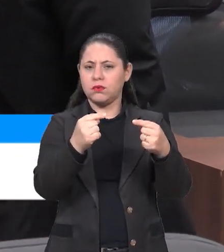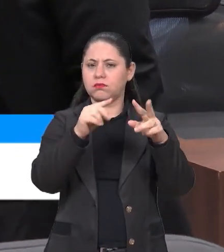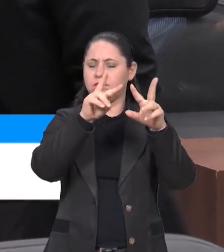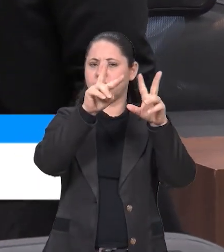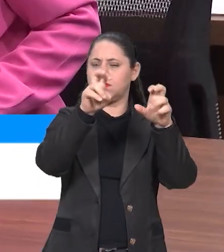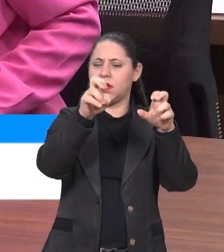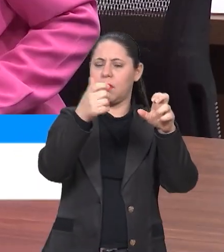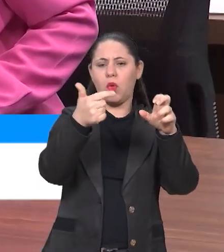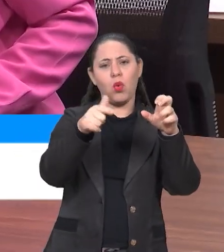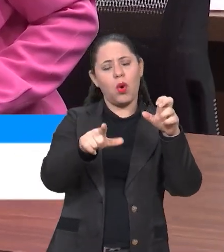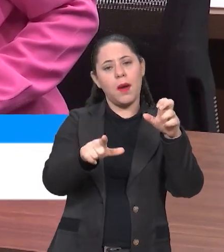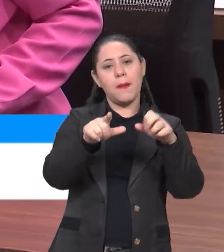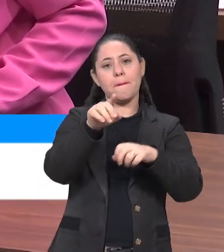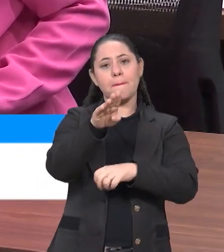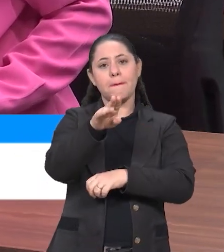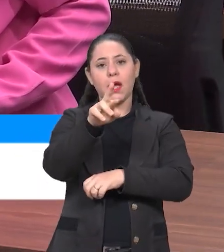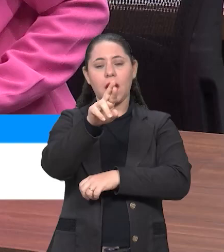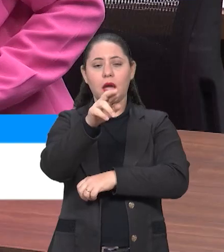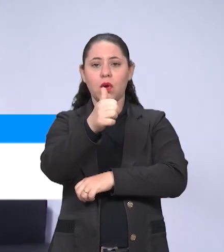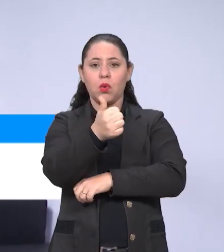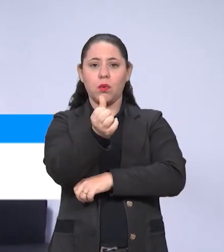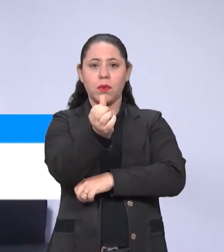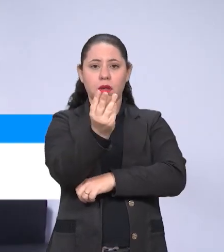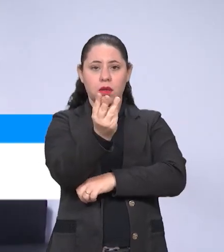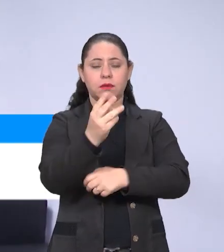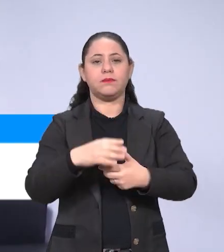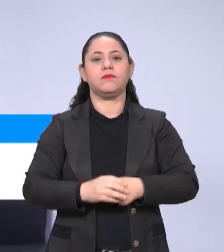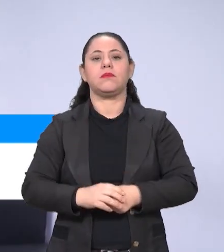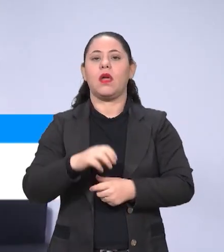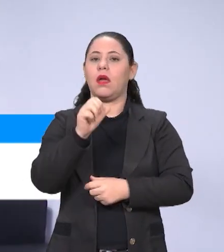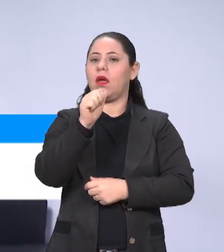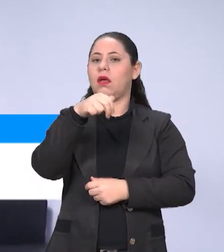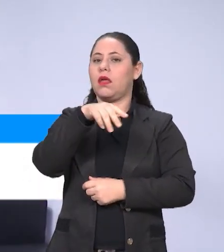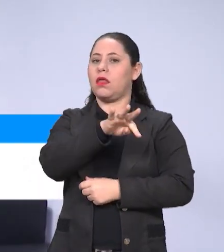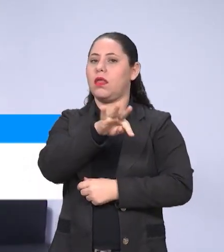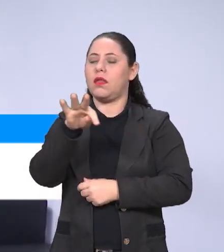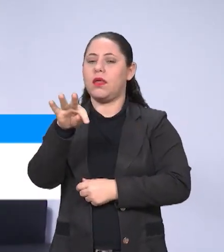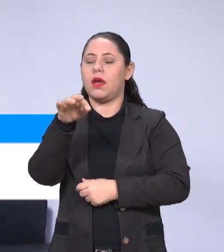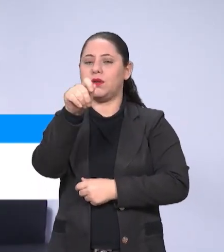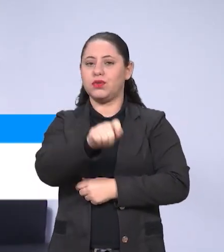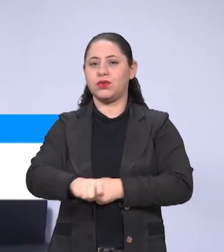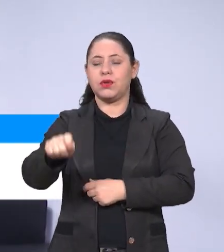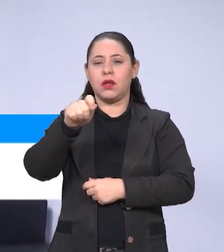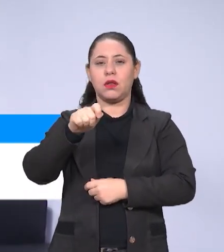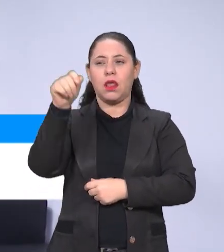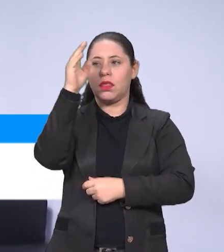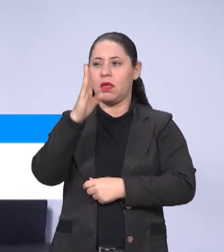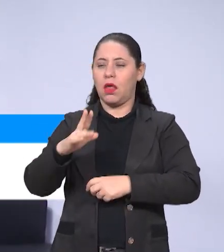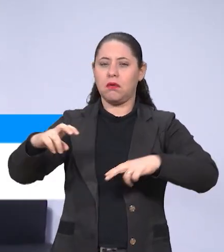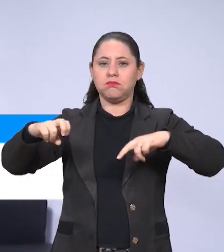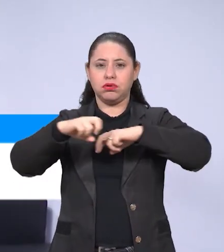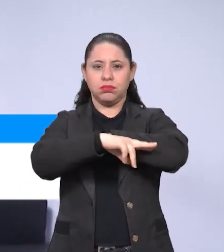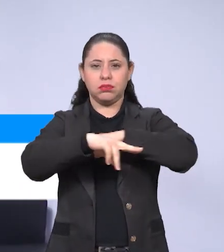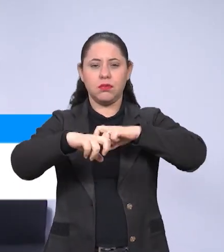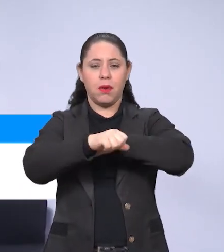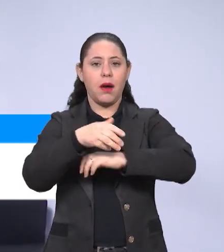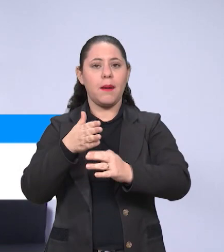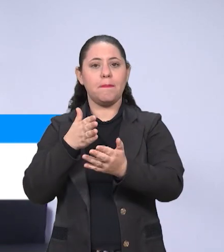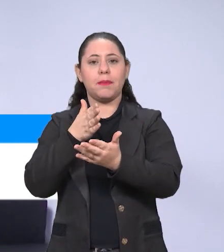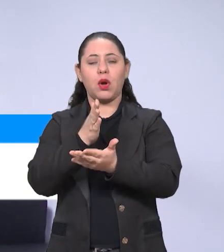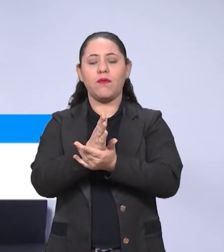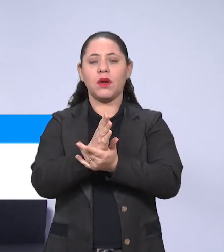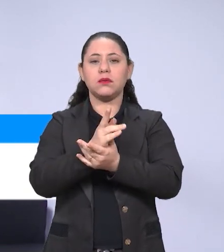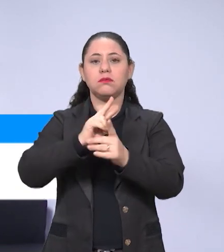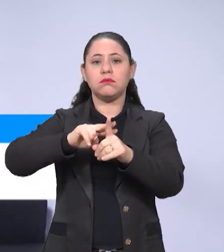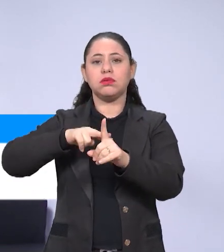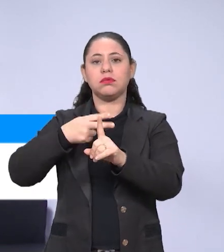recorrente na Lemes, a BR-163. A ANTT, Agência Nacional de Transportes Terrestres, aprovou o reajuste